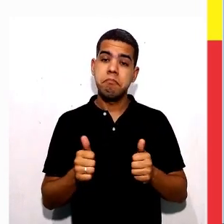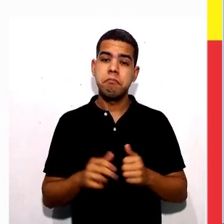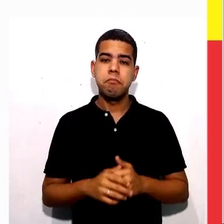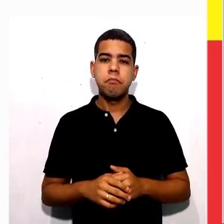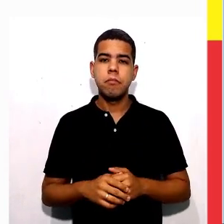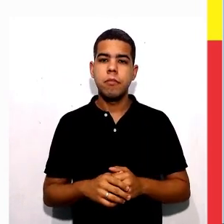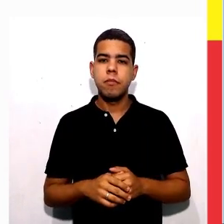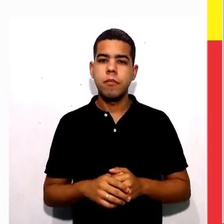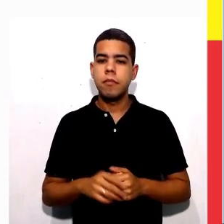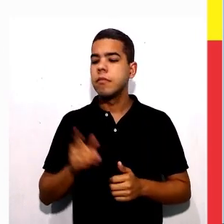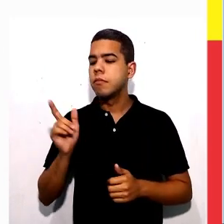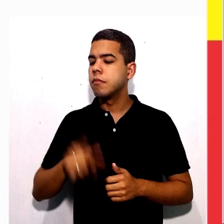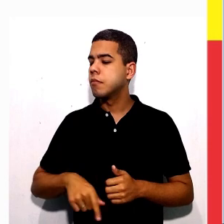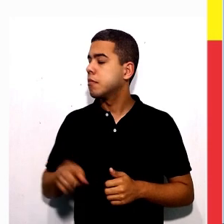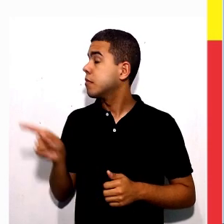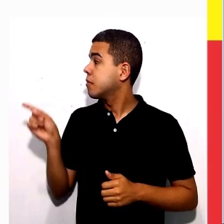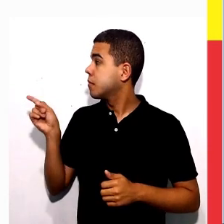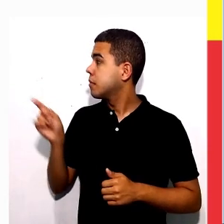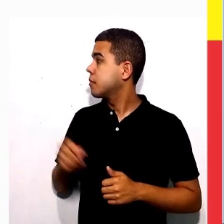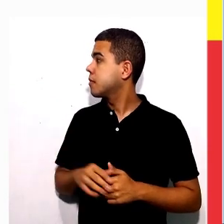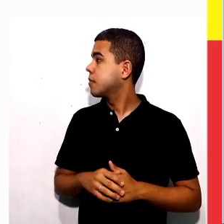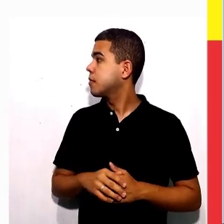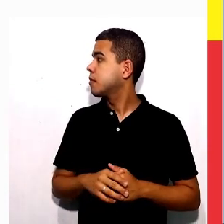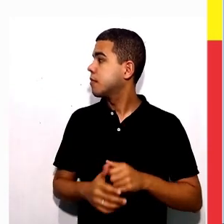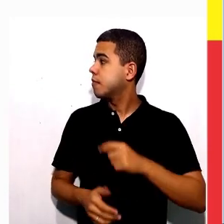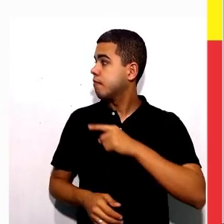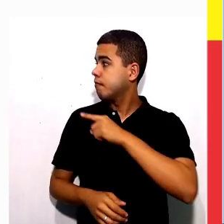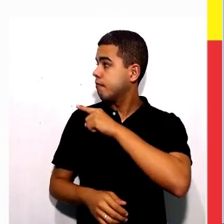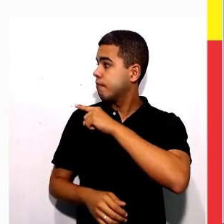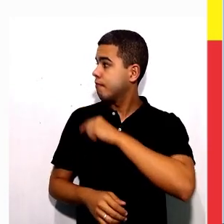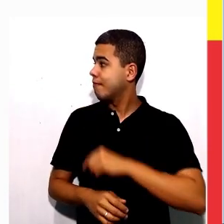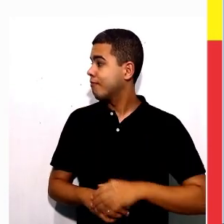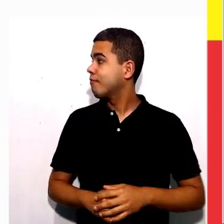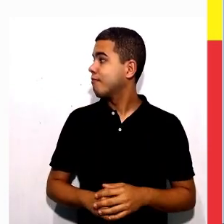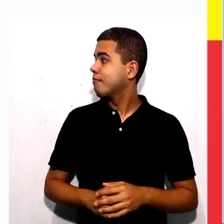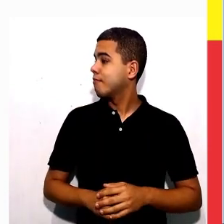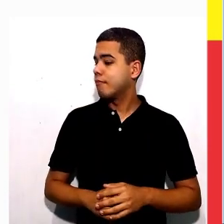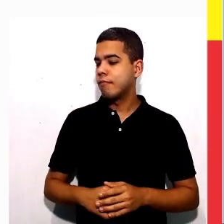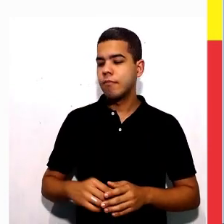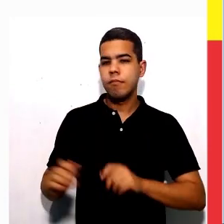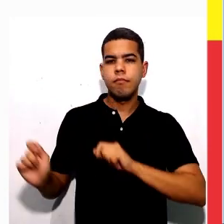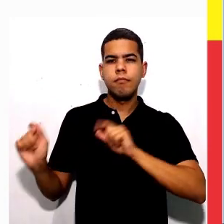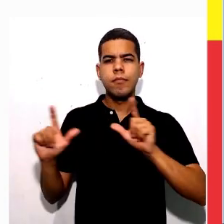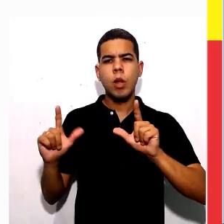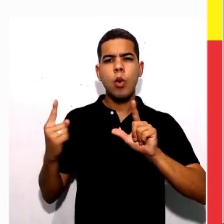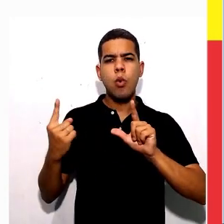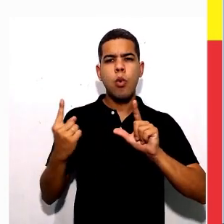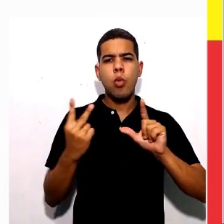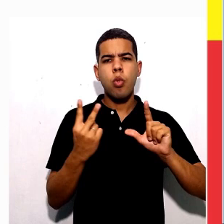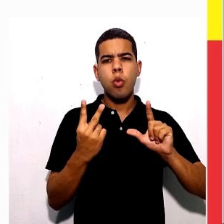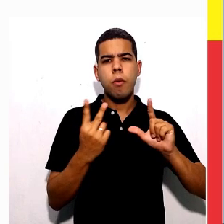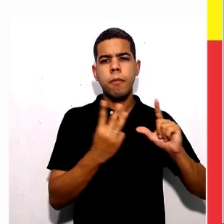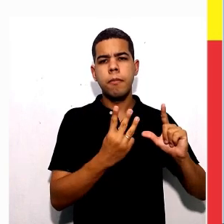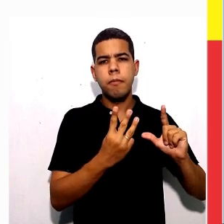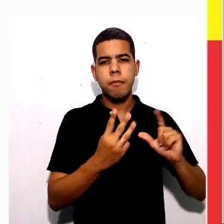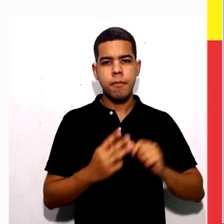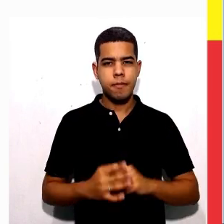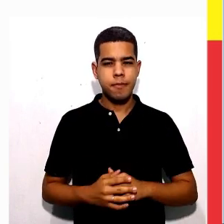Beleza. E agora? Essa próxima sequência aí. Vai a figura 1, figura 2, figura